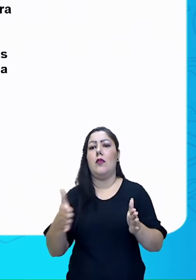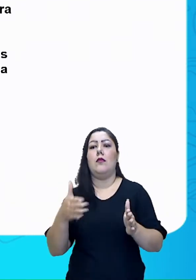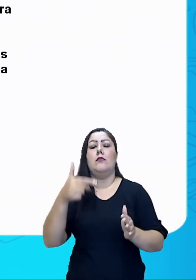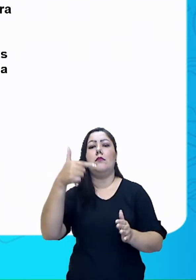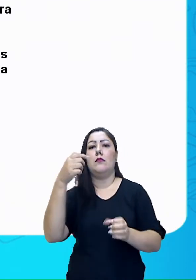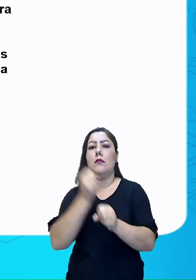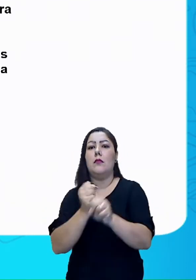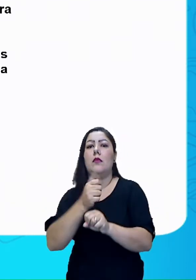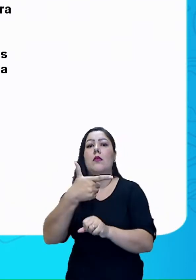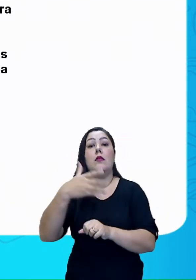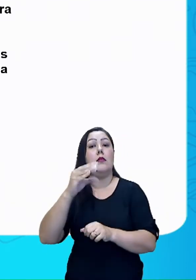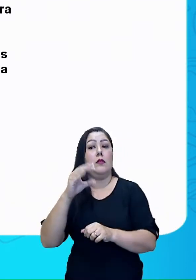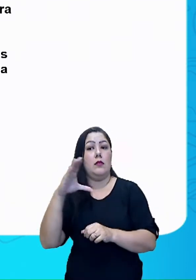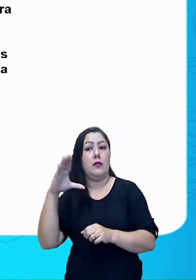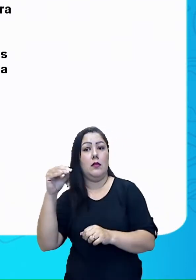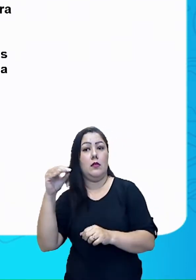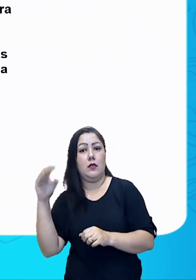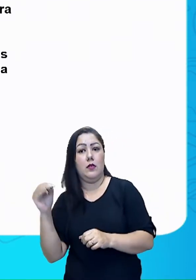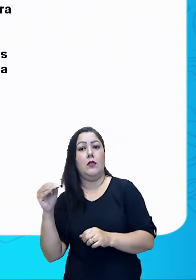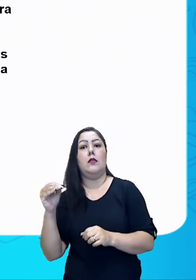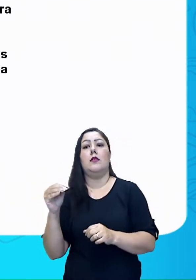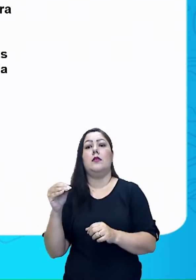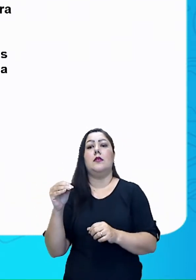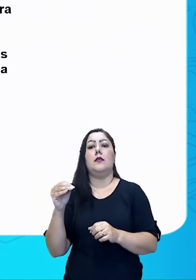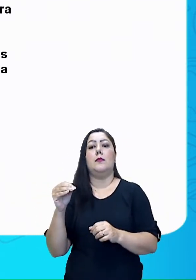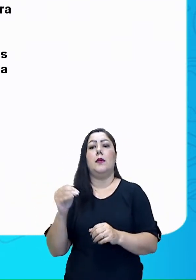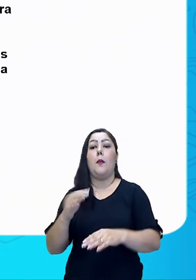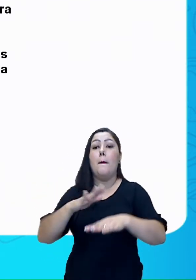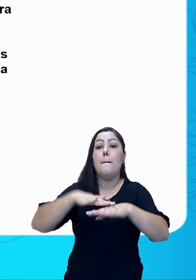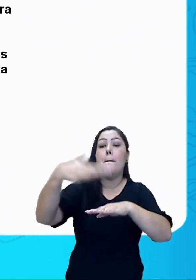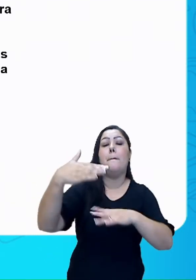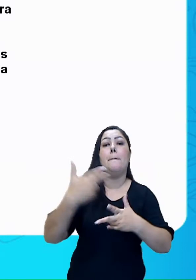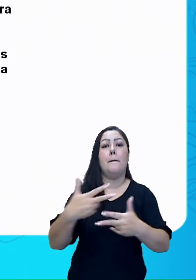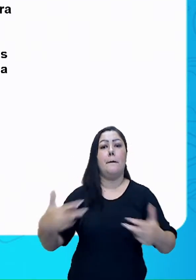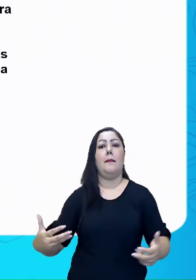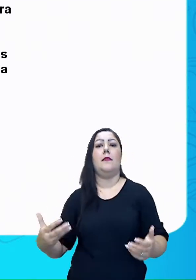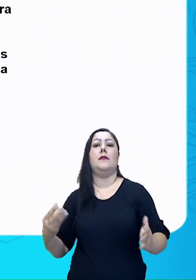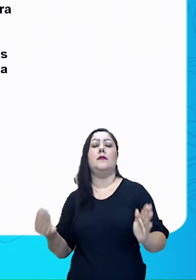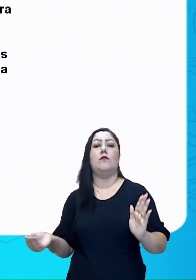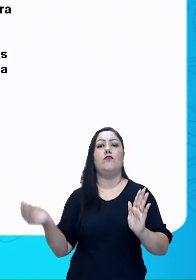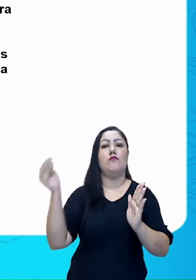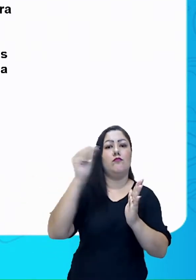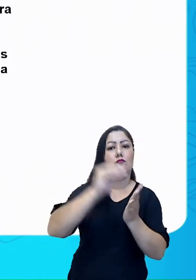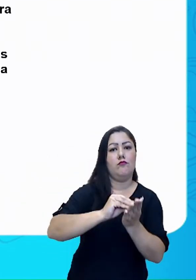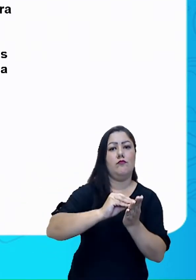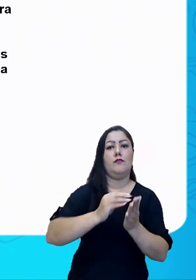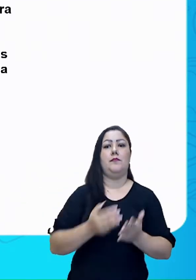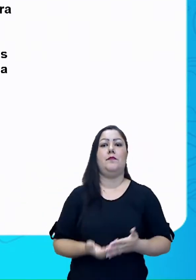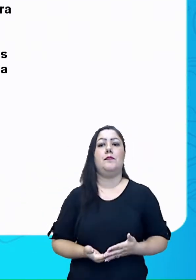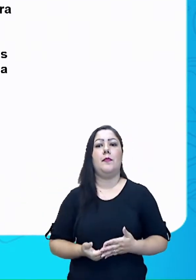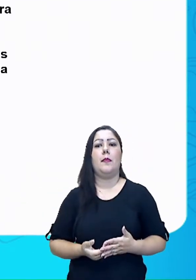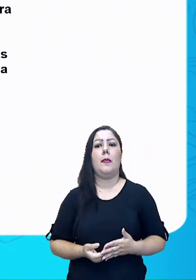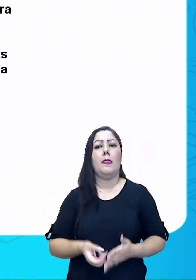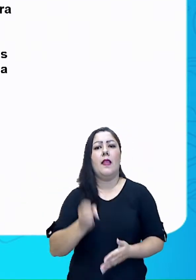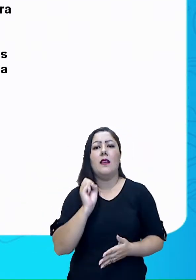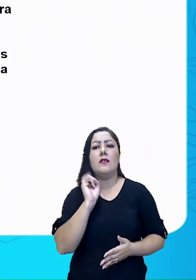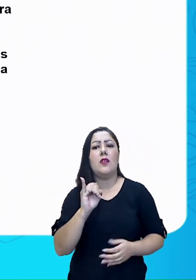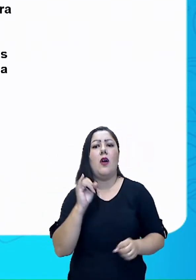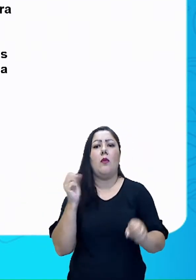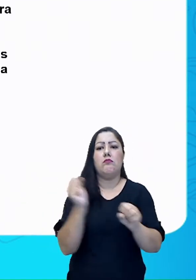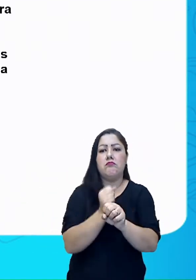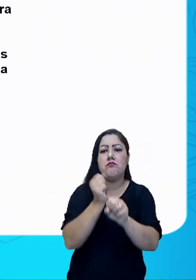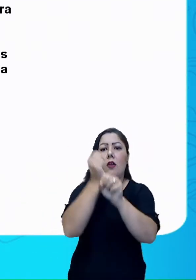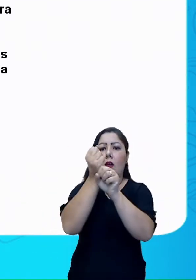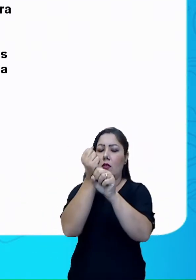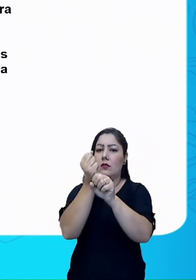uma comunidade deixou de ser apenas o conjunto de elementos construídos para contar um pouco da